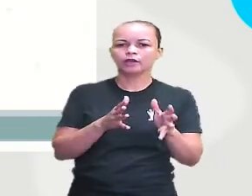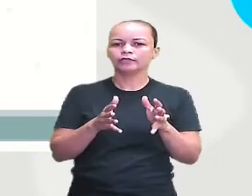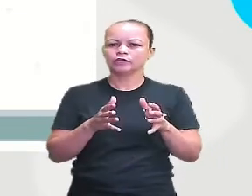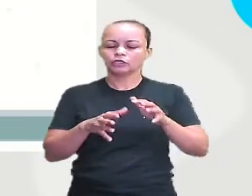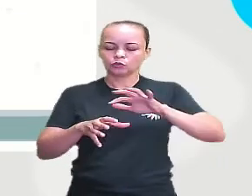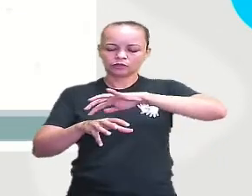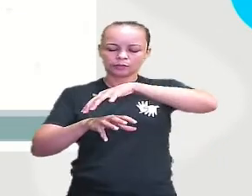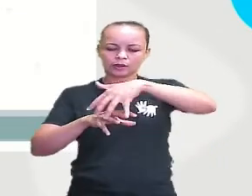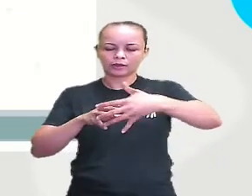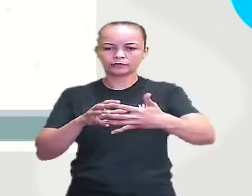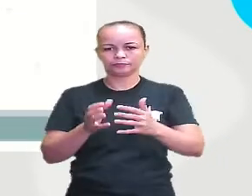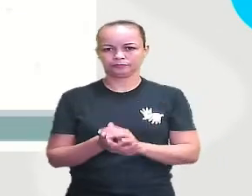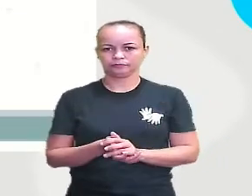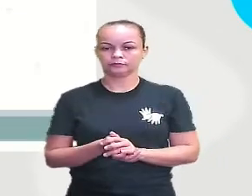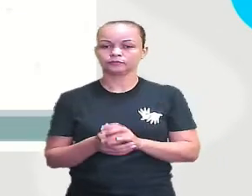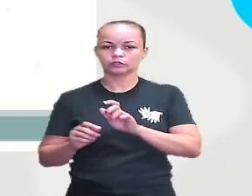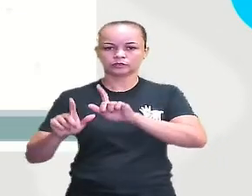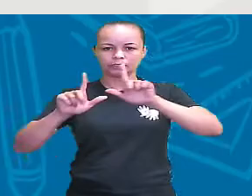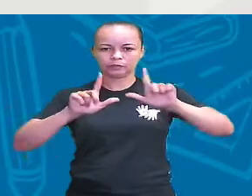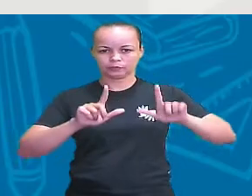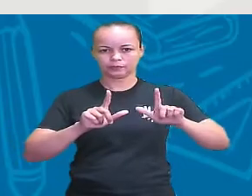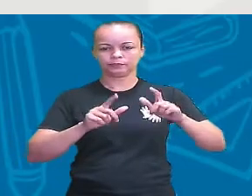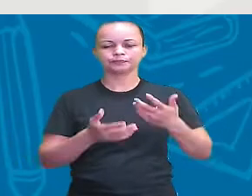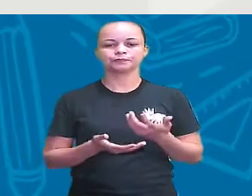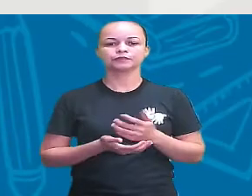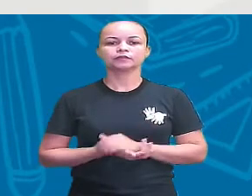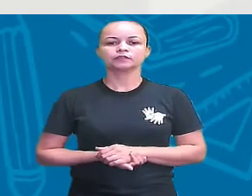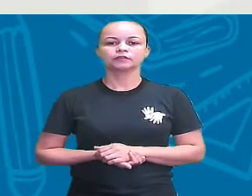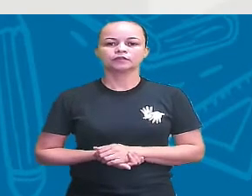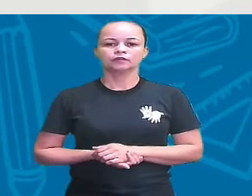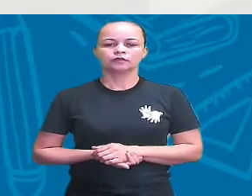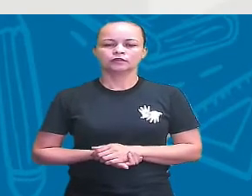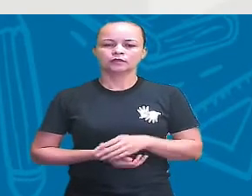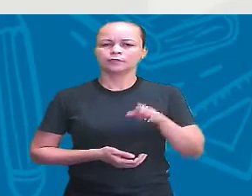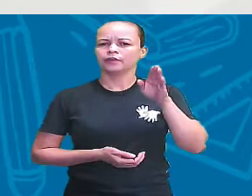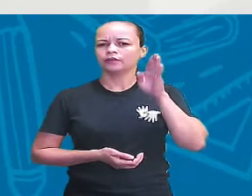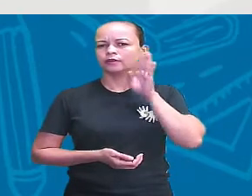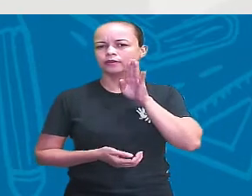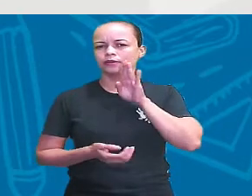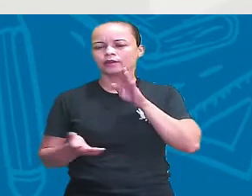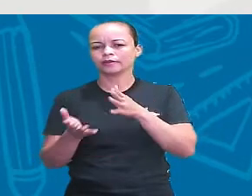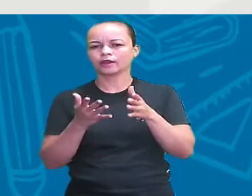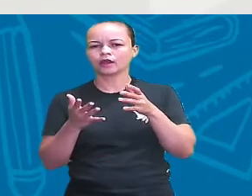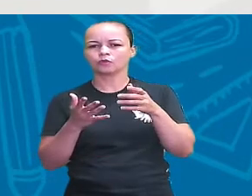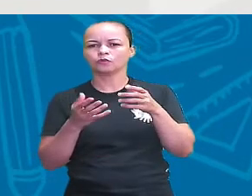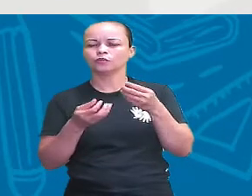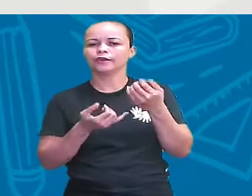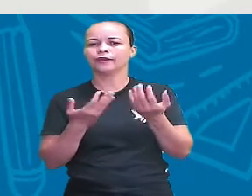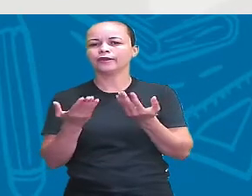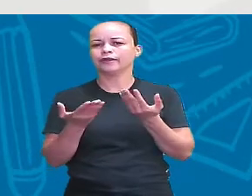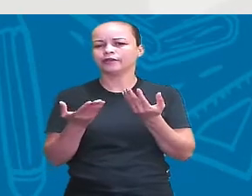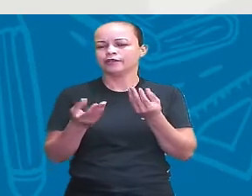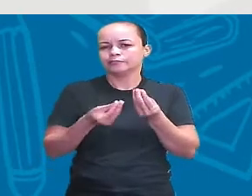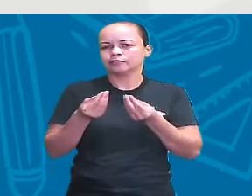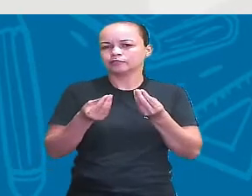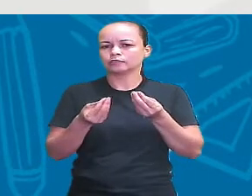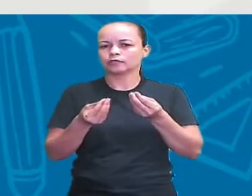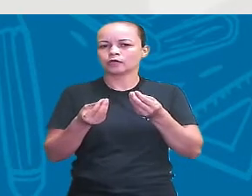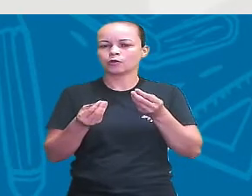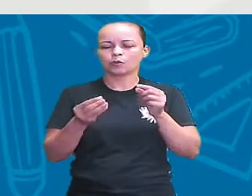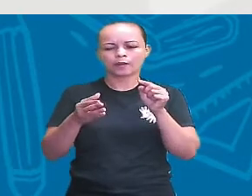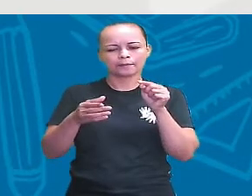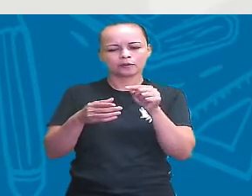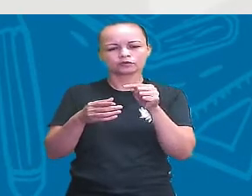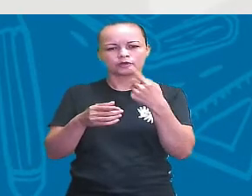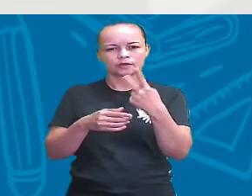o que é interessante, gente, volta aqui comigo, por favor, produção, que eu acho que é bem legal a gente pontuar essa informação, porque faz toda a diferença. Quando eu falo